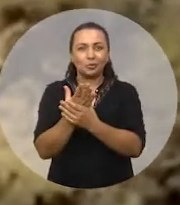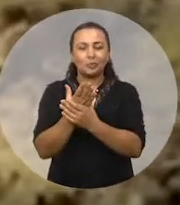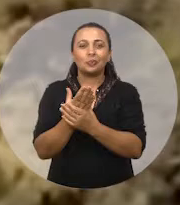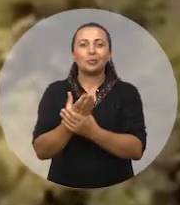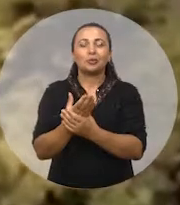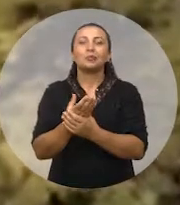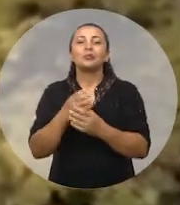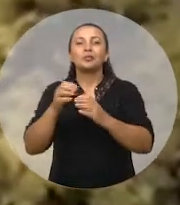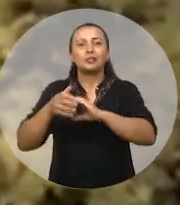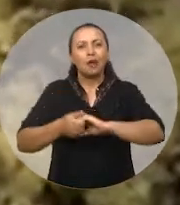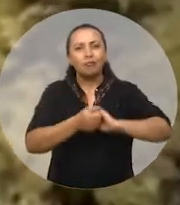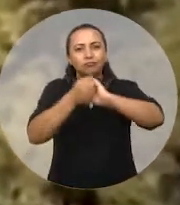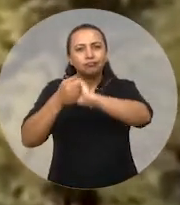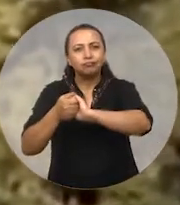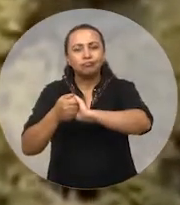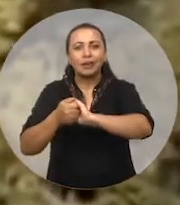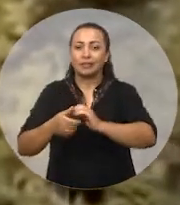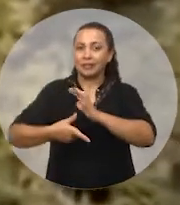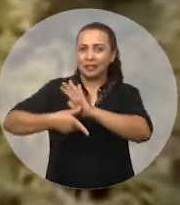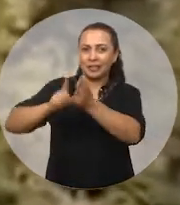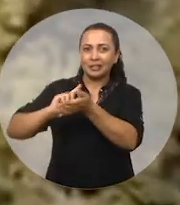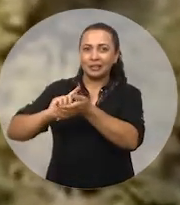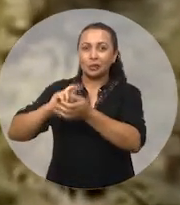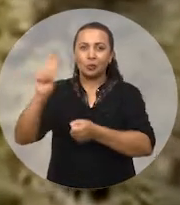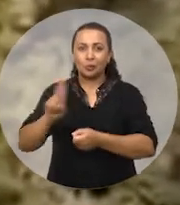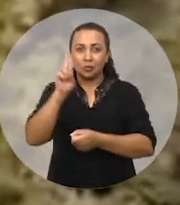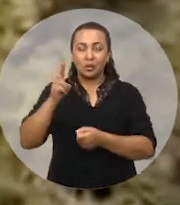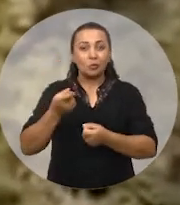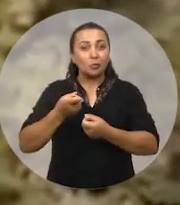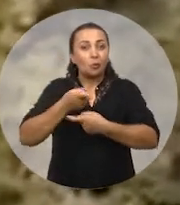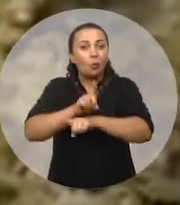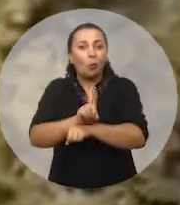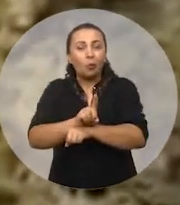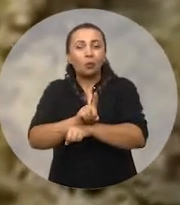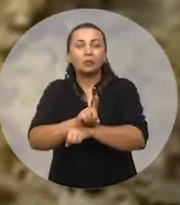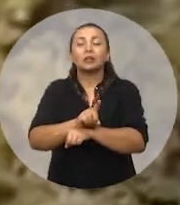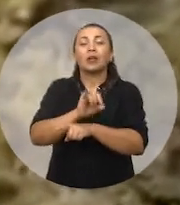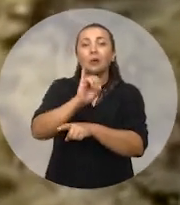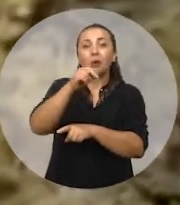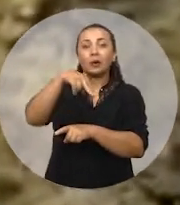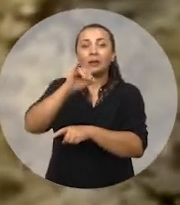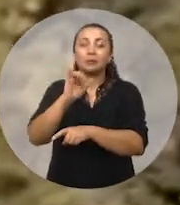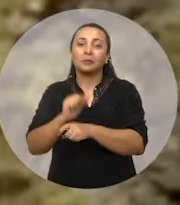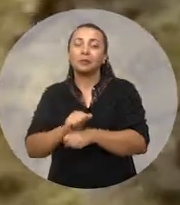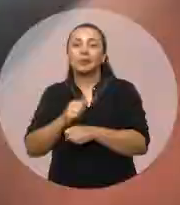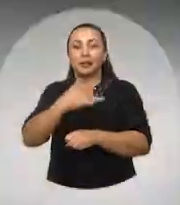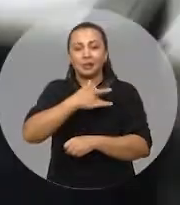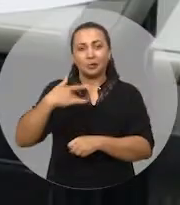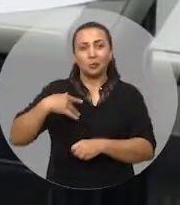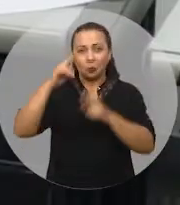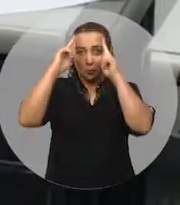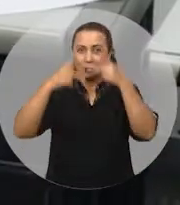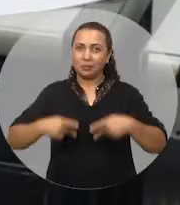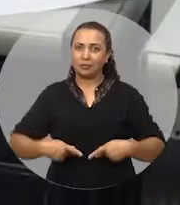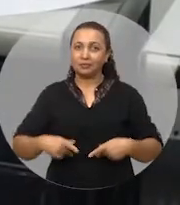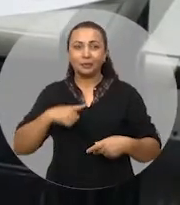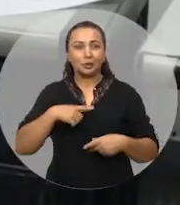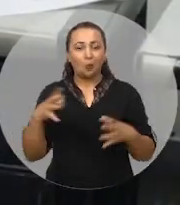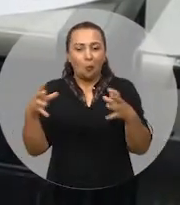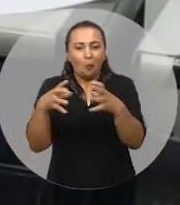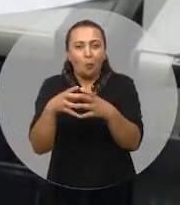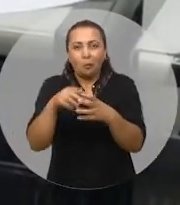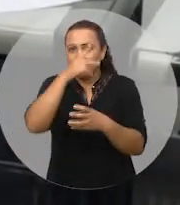colaborações anteriores, onde usamos esses inibidores contra patógenos de interesse na saúde humana. Dispomos de uma equipe